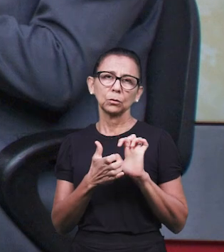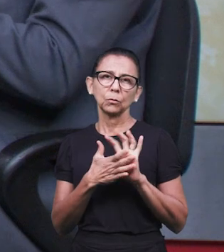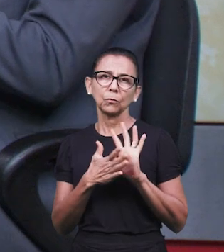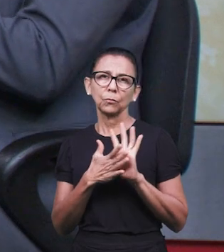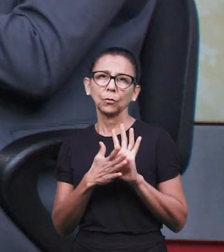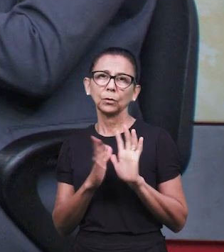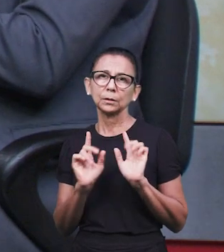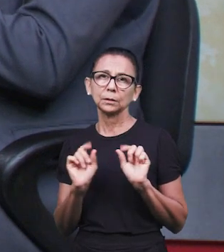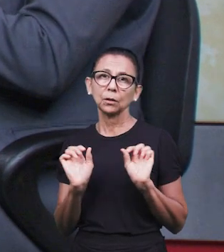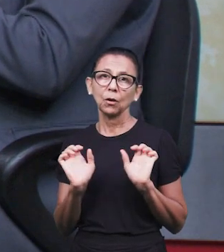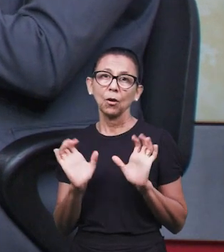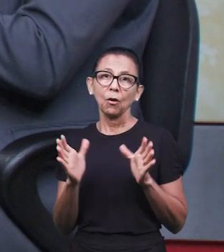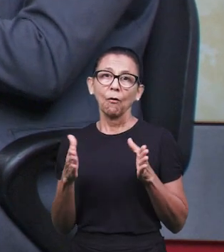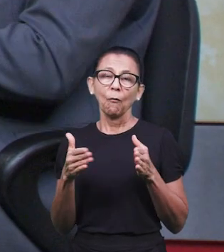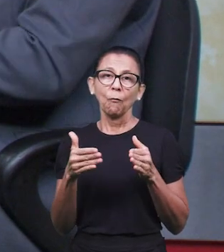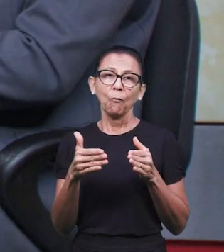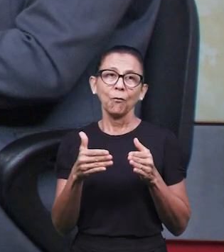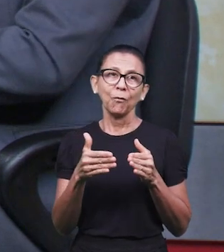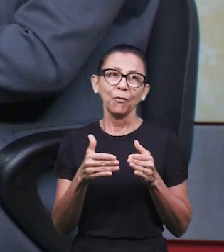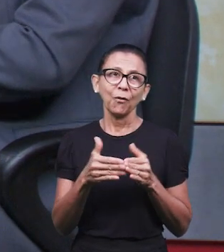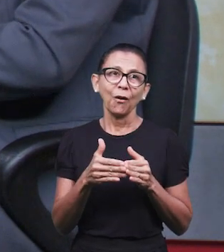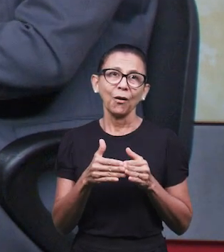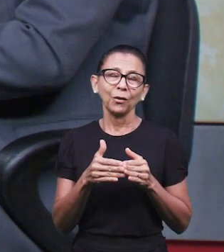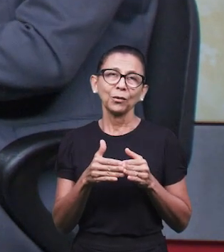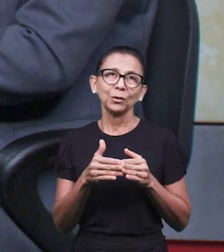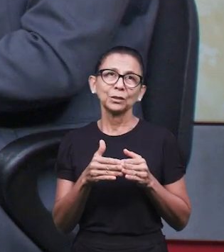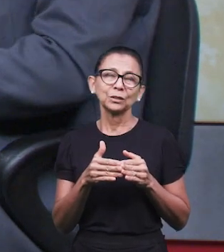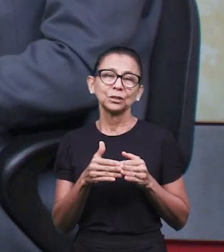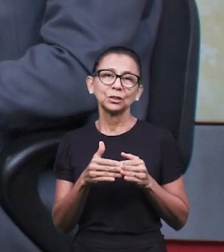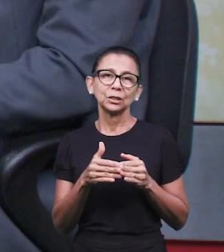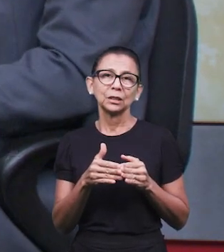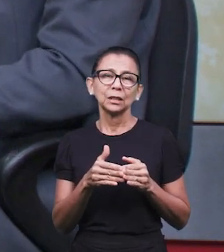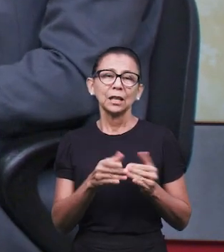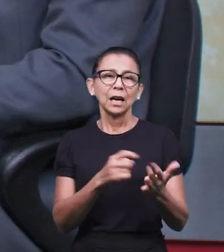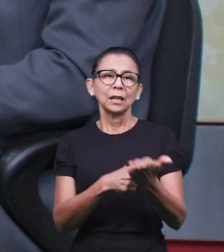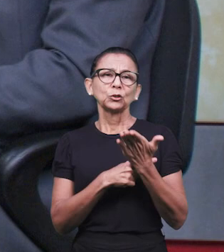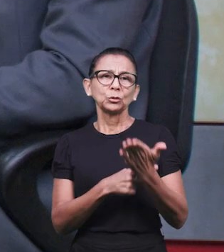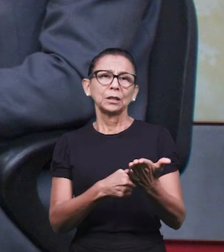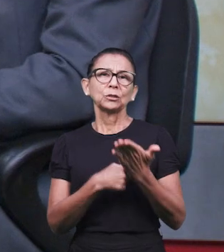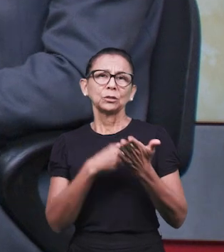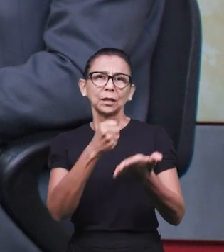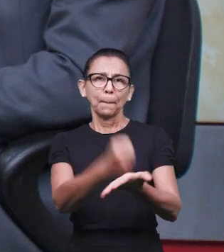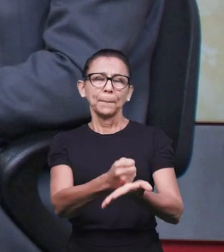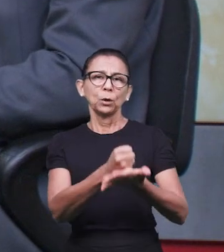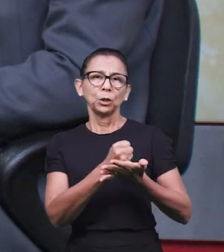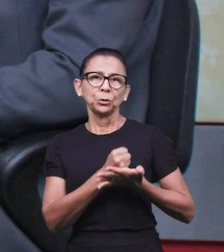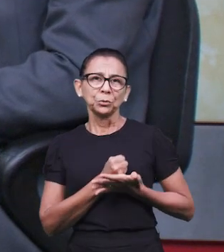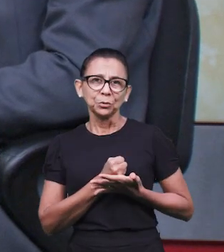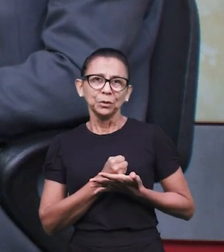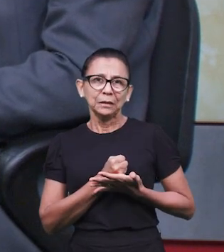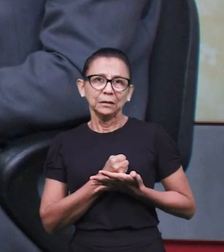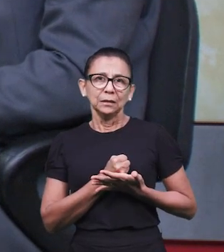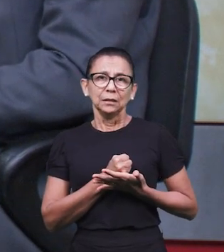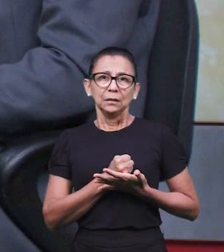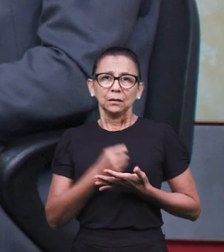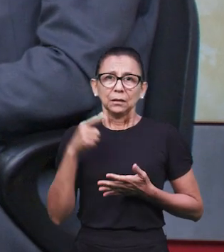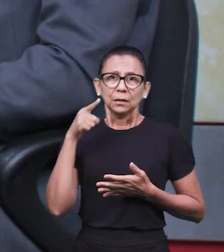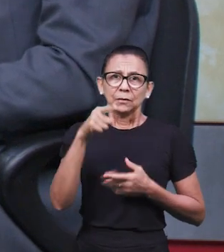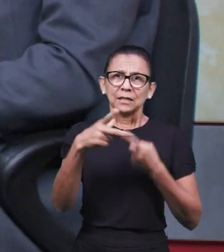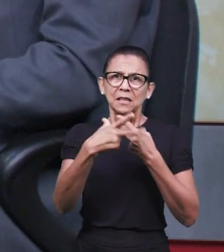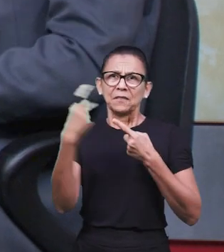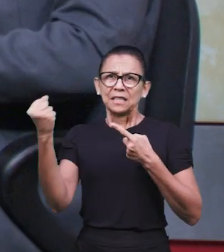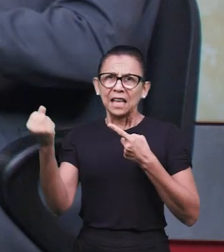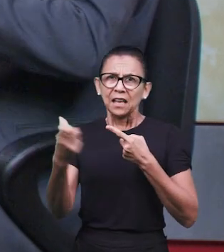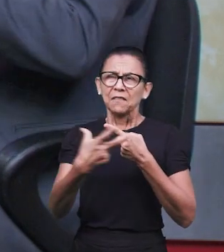e se direcionando para ser música de alta ajuda. Uhum. Você vai vencer. Não que nós não vamos, a igreja